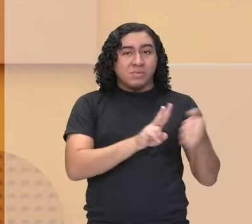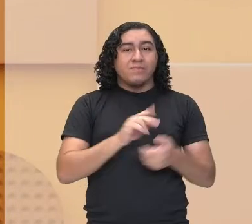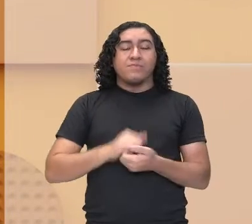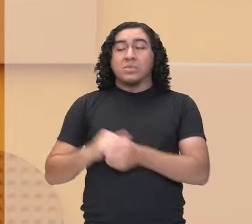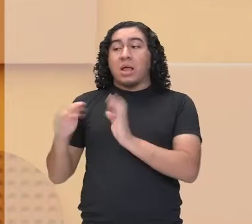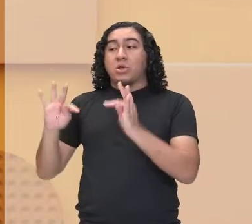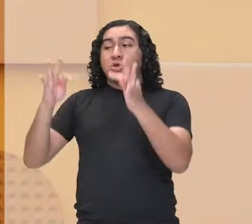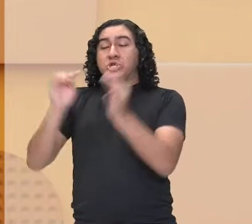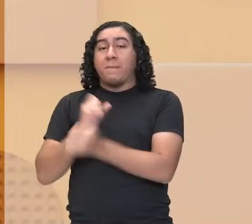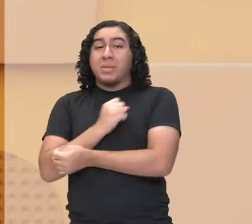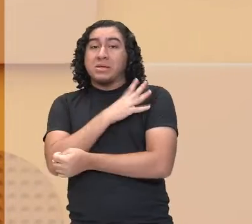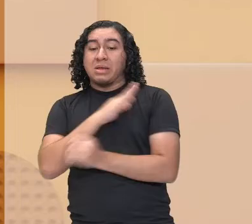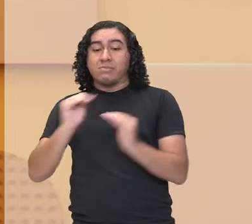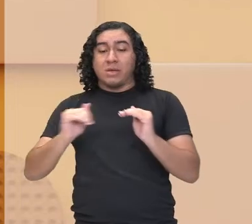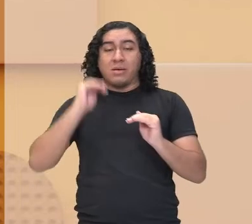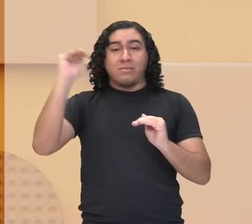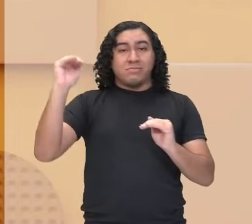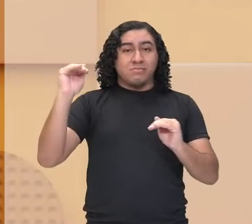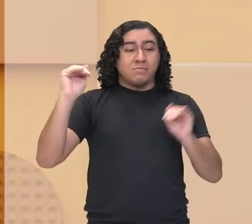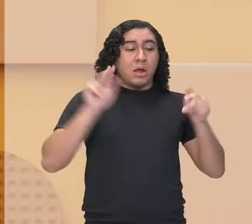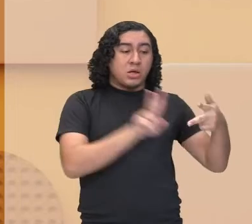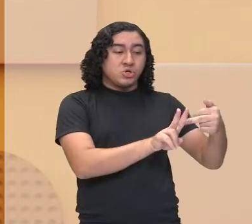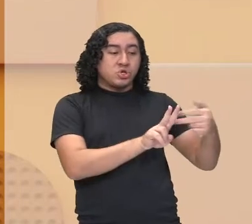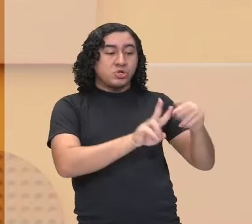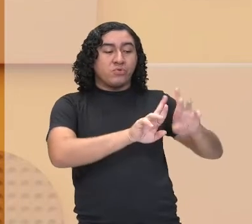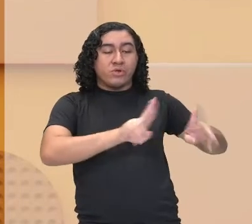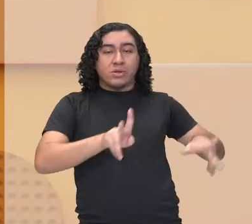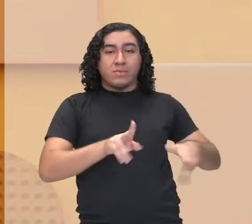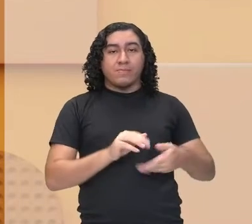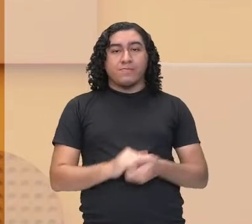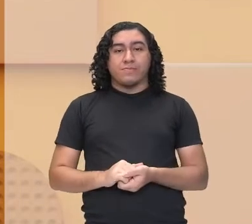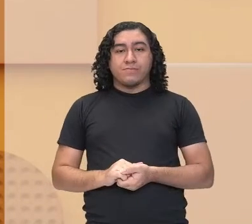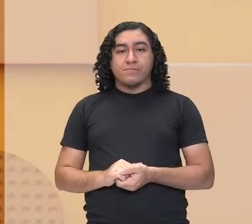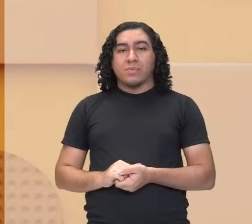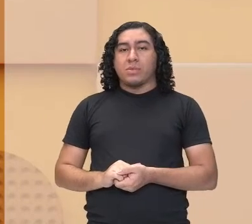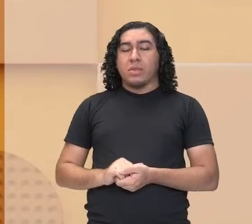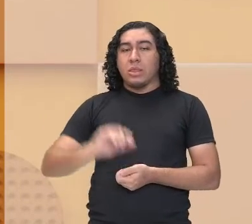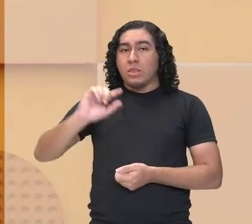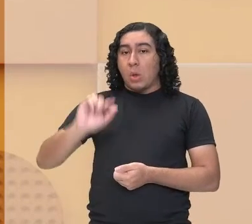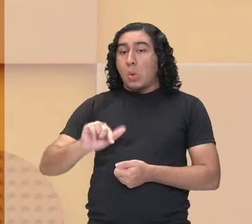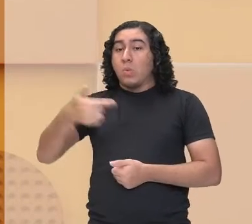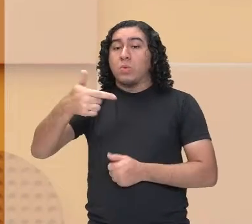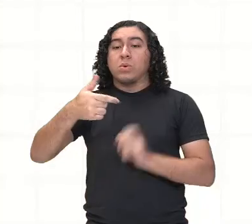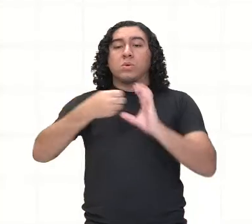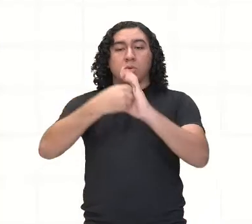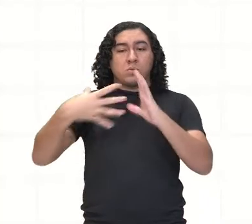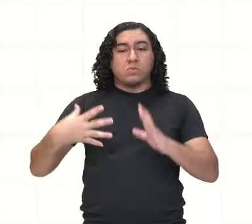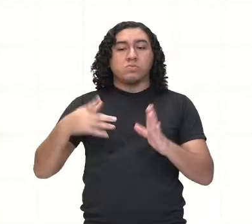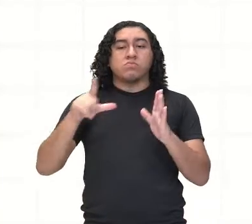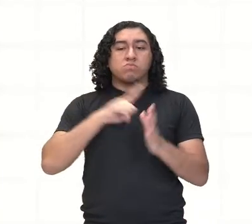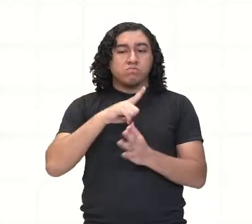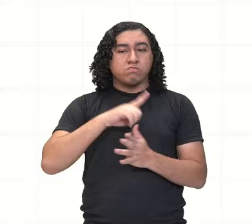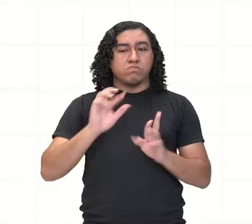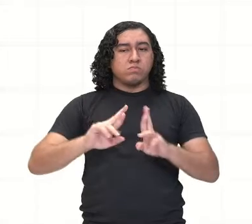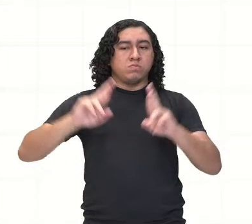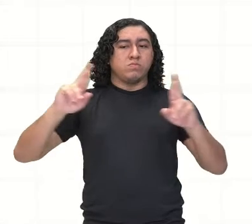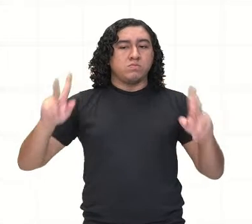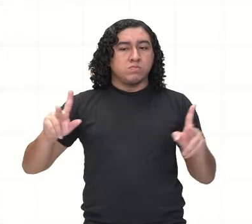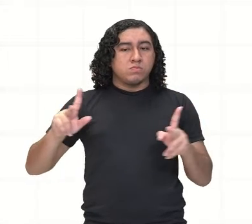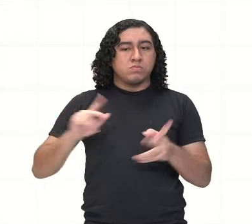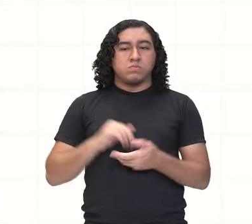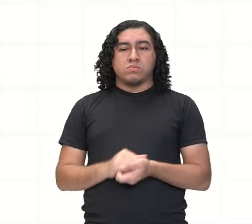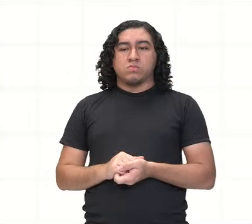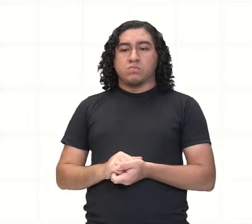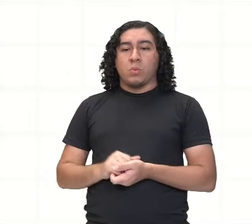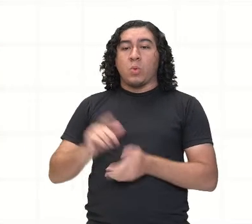em relação aos indígenas. Outra característica que vai marcar essa diferença entre os